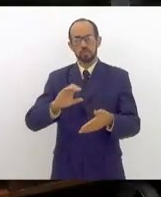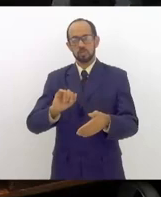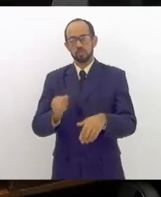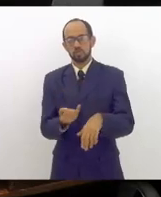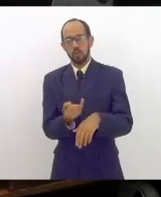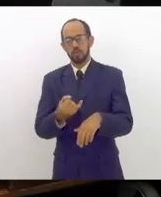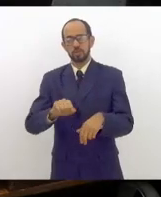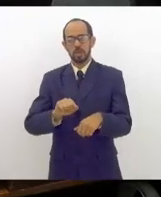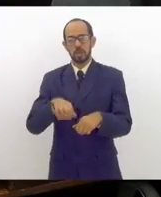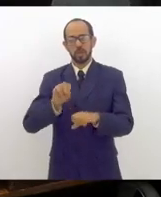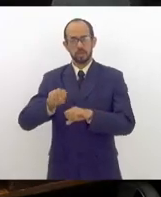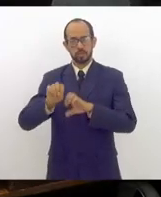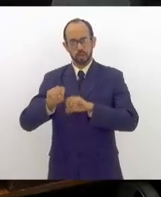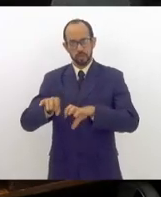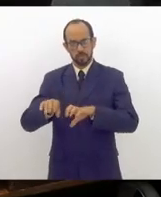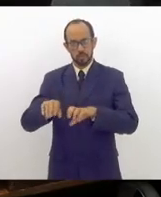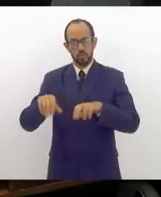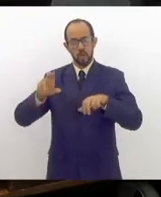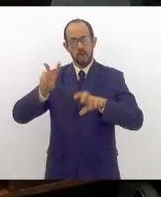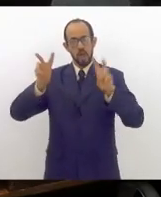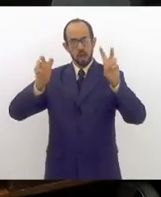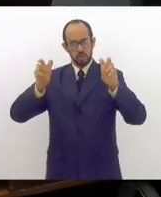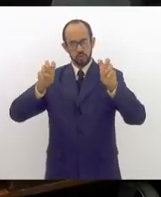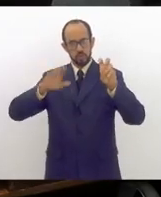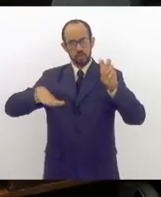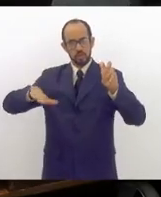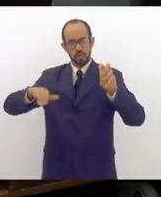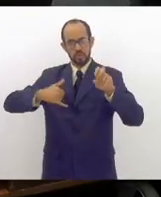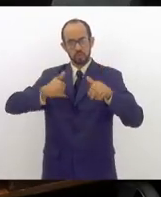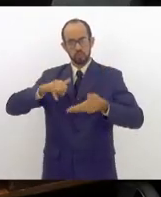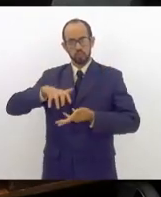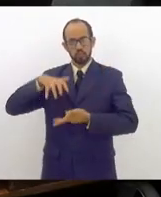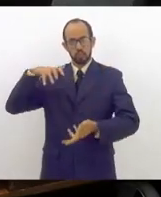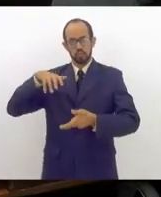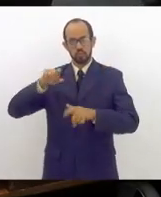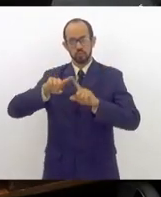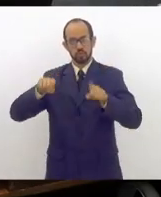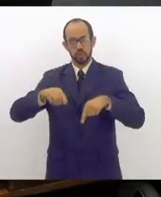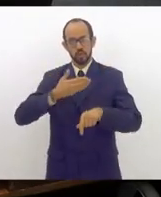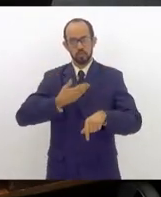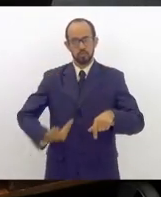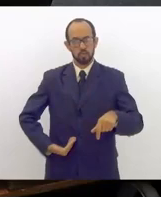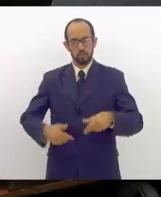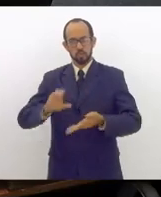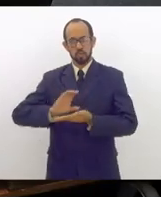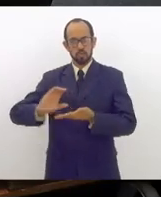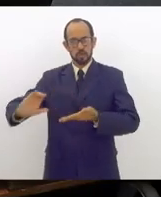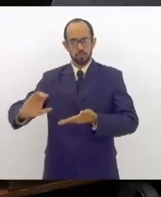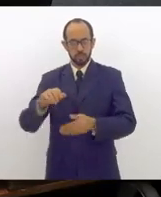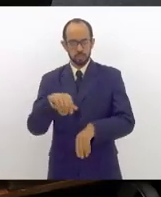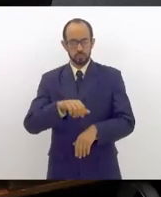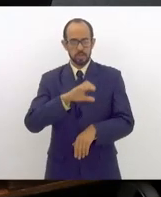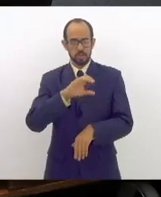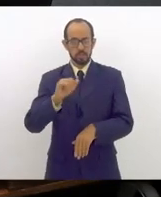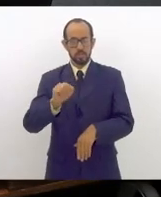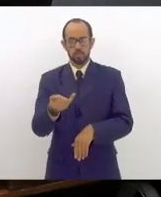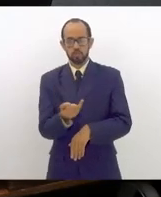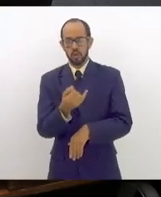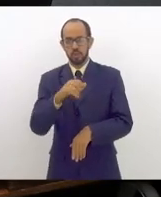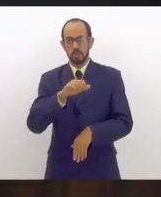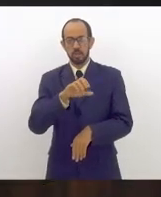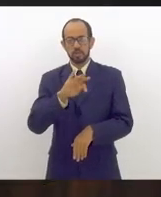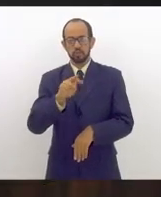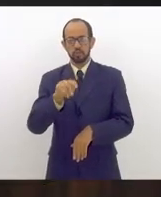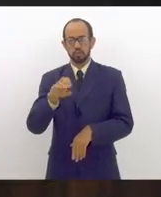de Educação, de Assunto da Criança, do Adolescente e do Idoso, de Servidores Públicos e de Orçamento. Para emitir parecer pela Comissão de Constituição e Justiça, deputado Chico